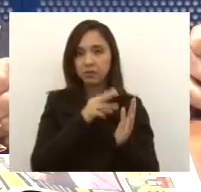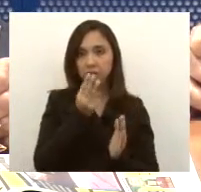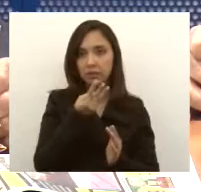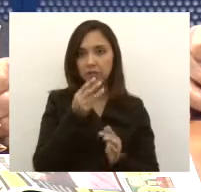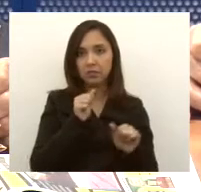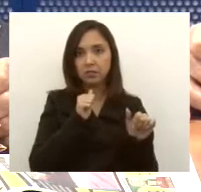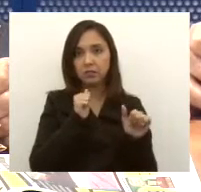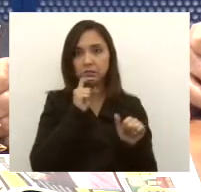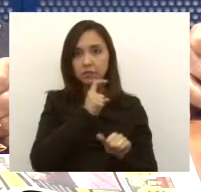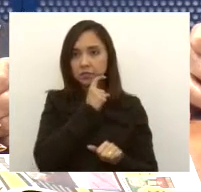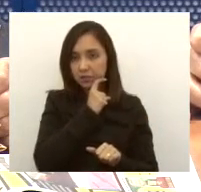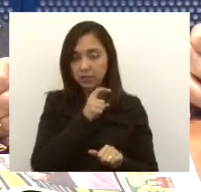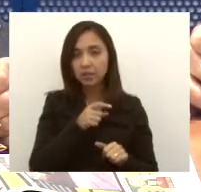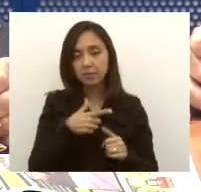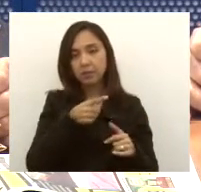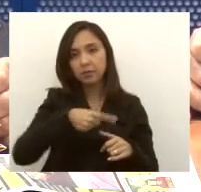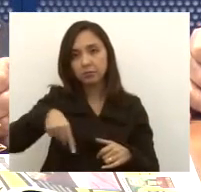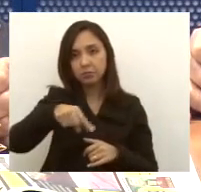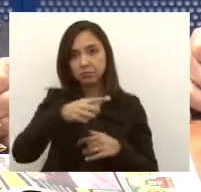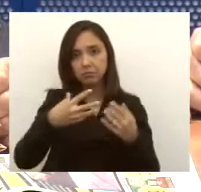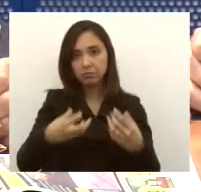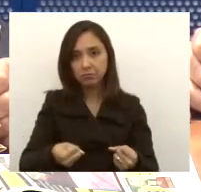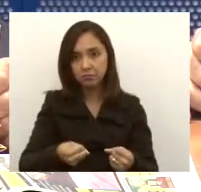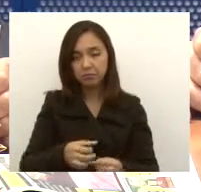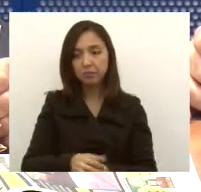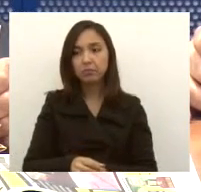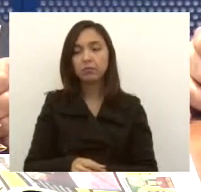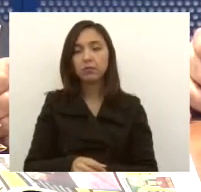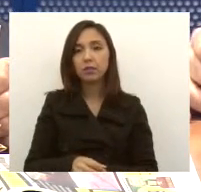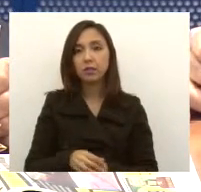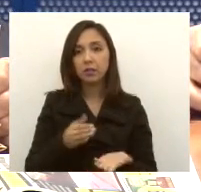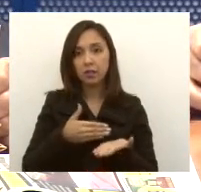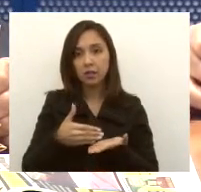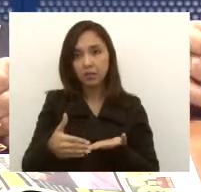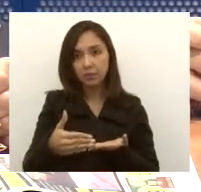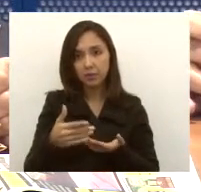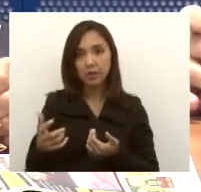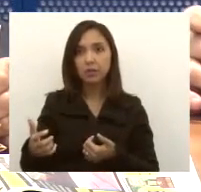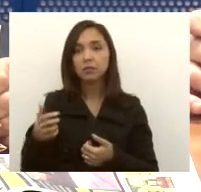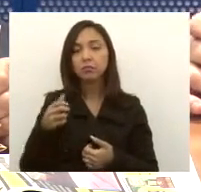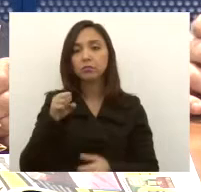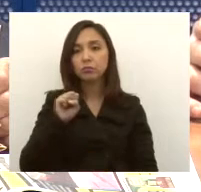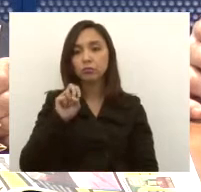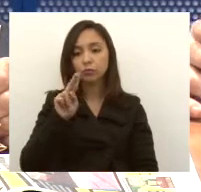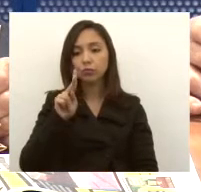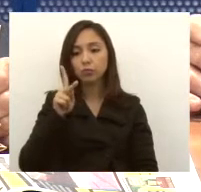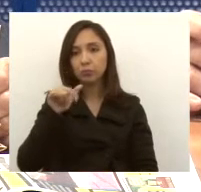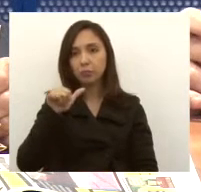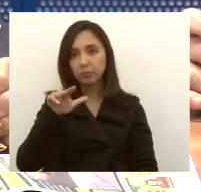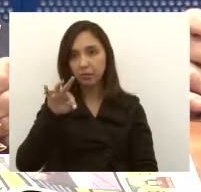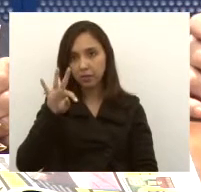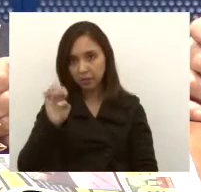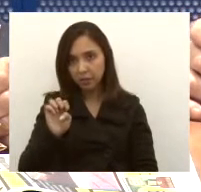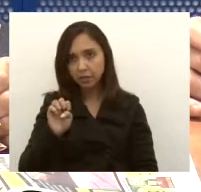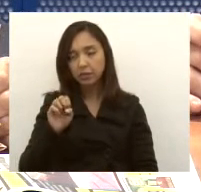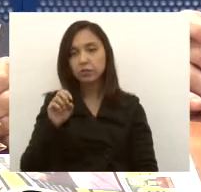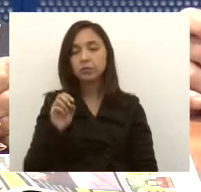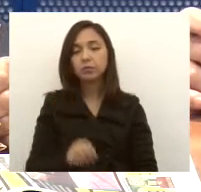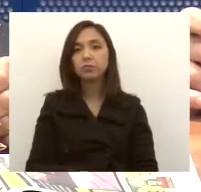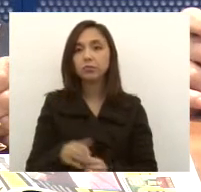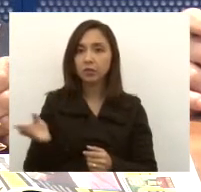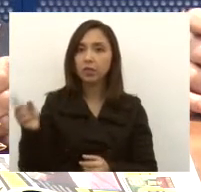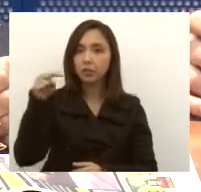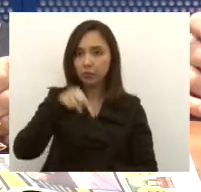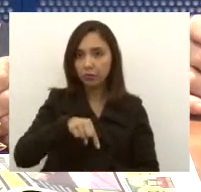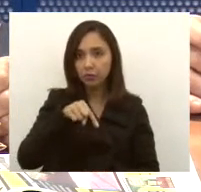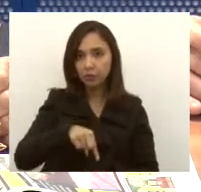sendo devidamente deferida pela presidência. O atual primeiro suplente do DEM, senhor Jorge Tadeu Mudalem Filho, compareceu